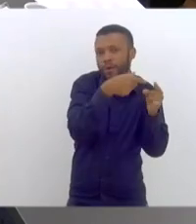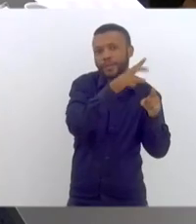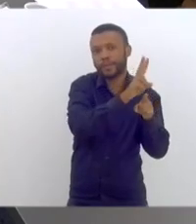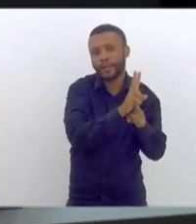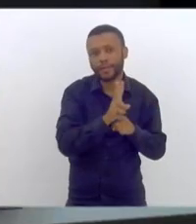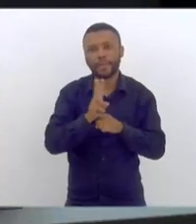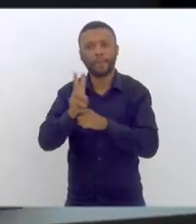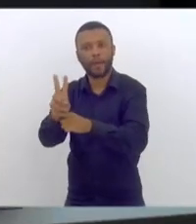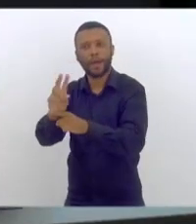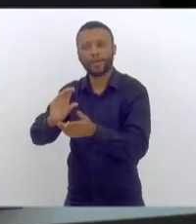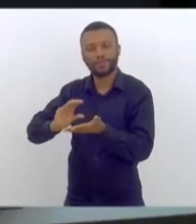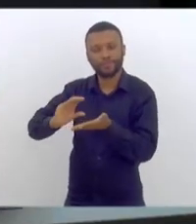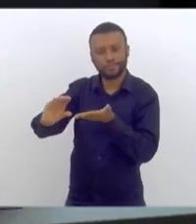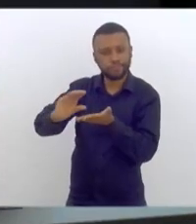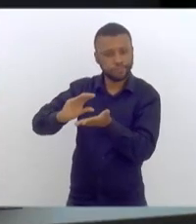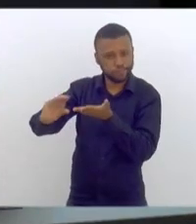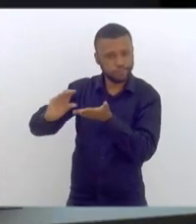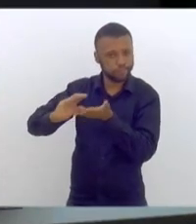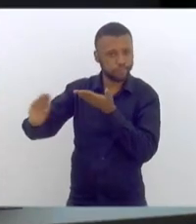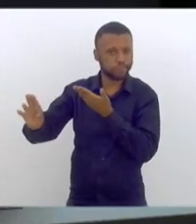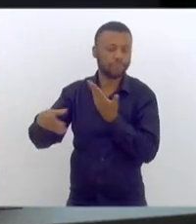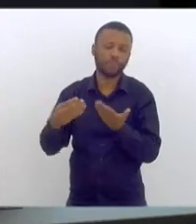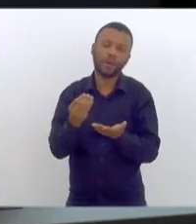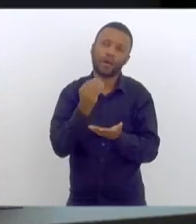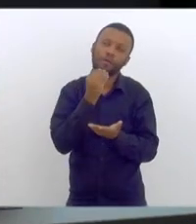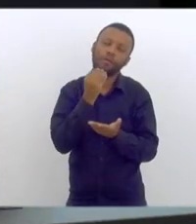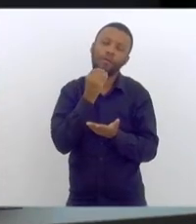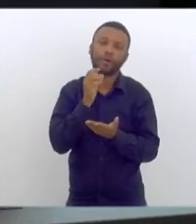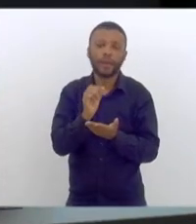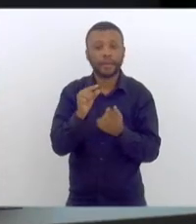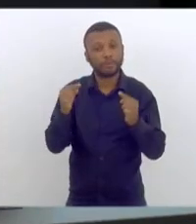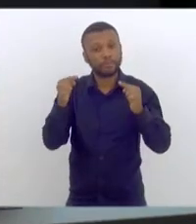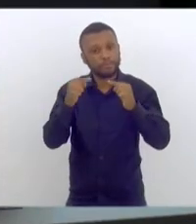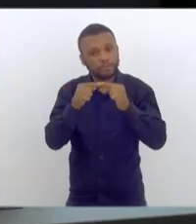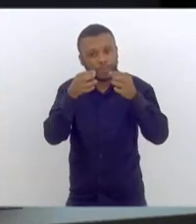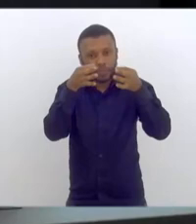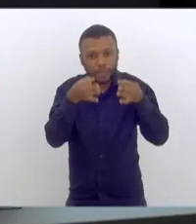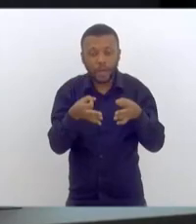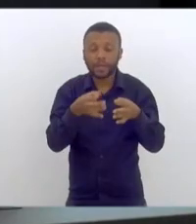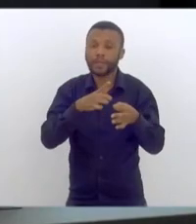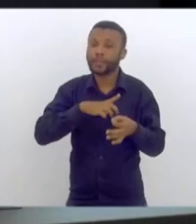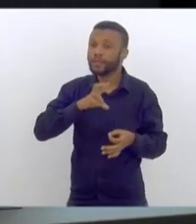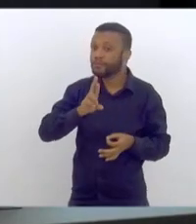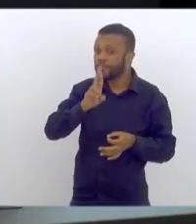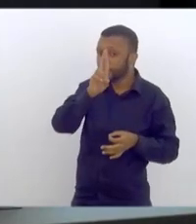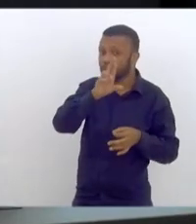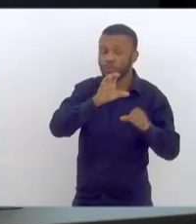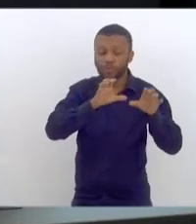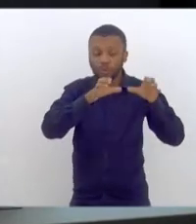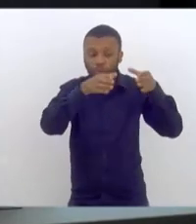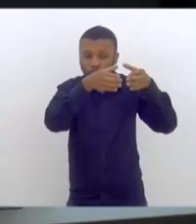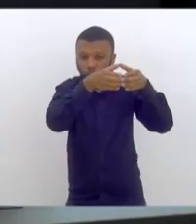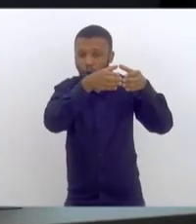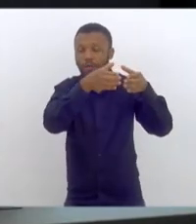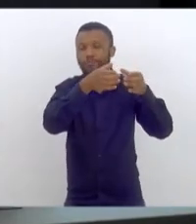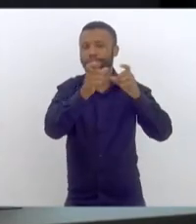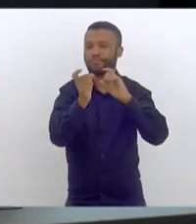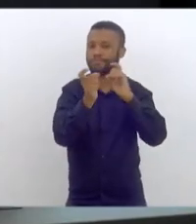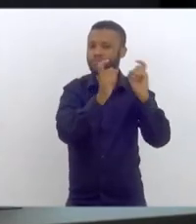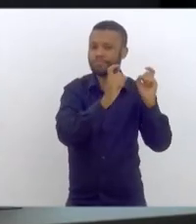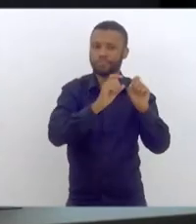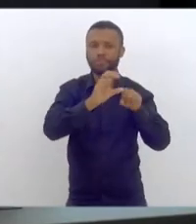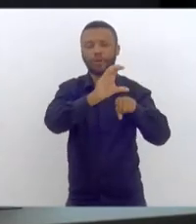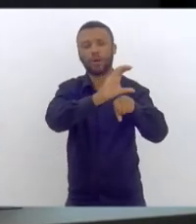né seria coerente que fosse o órgão colegiado e não só um ou dois secretários